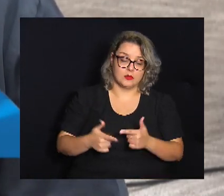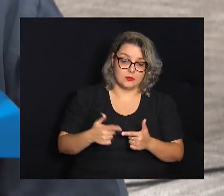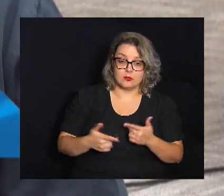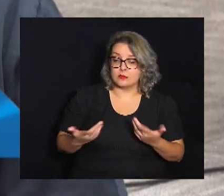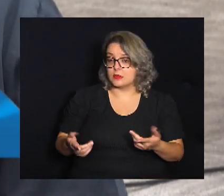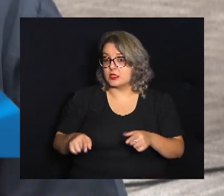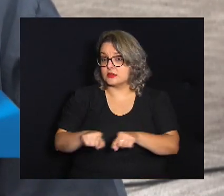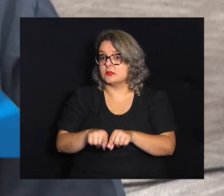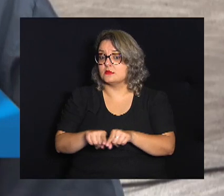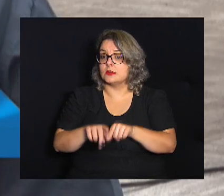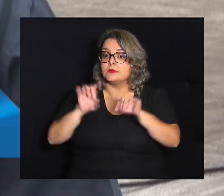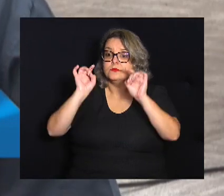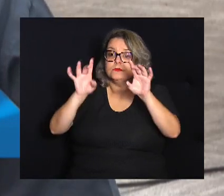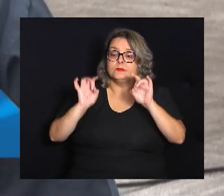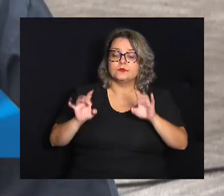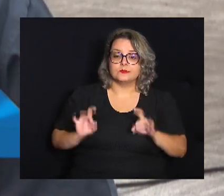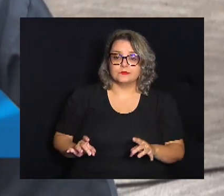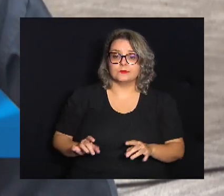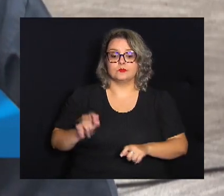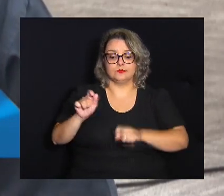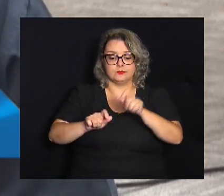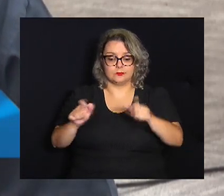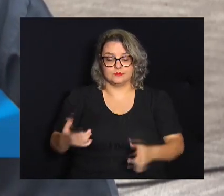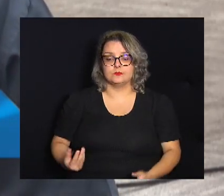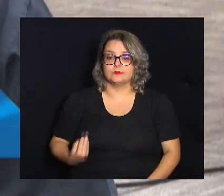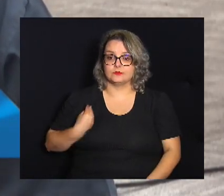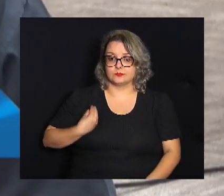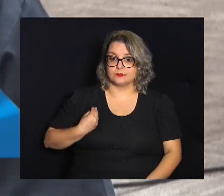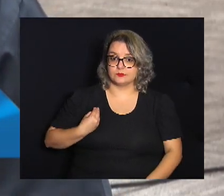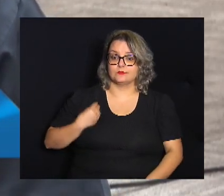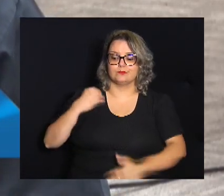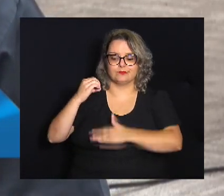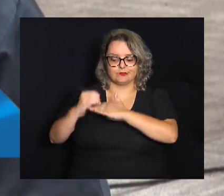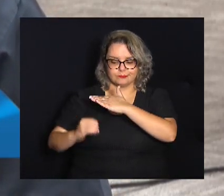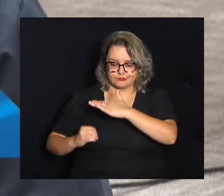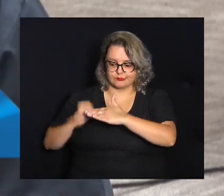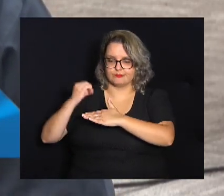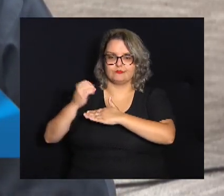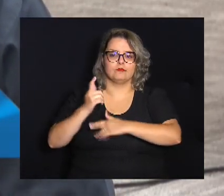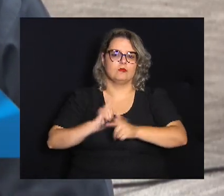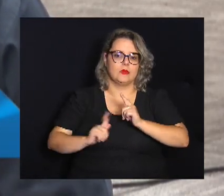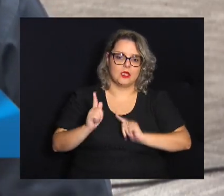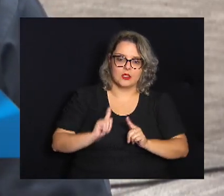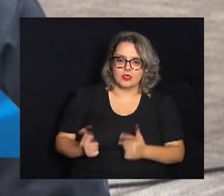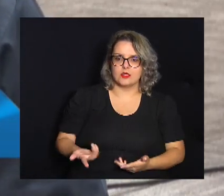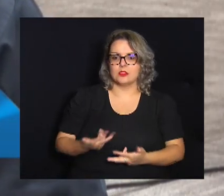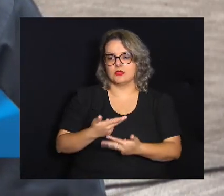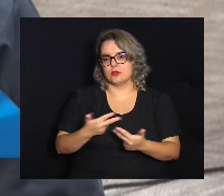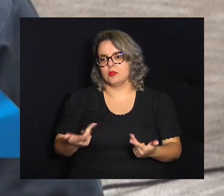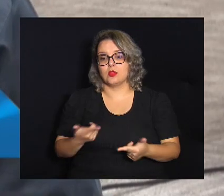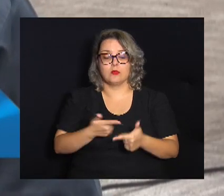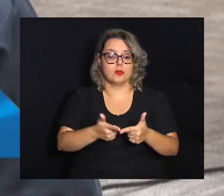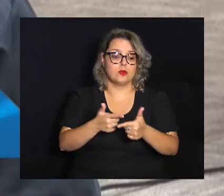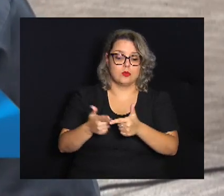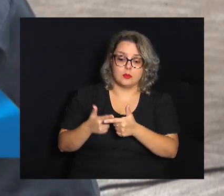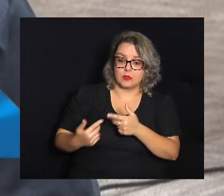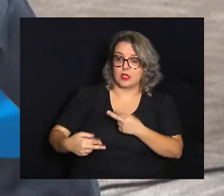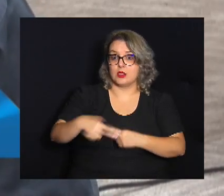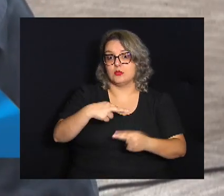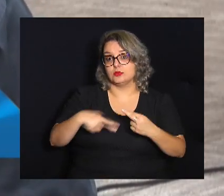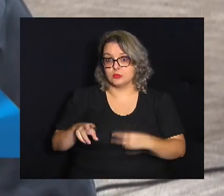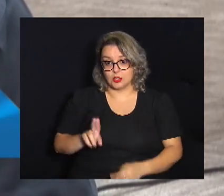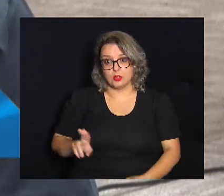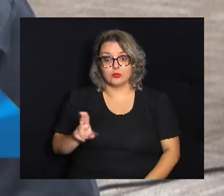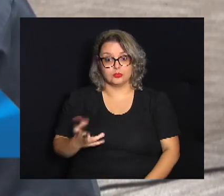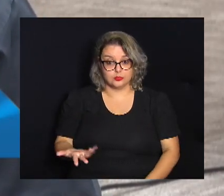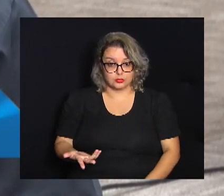de especialistas, através de pessoas que vivem 24 horas gerenciando casos, problemas relacionados ao uso